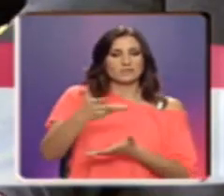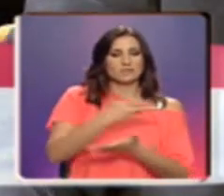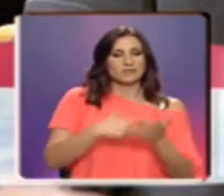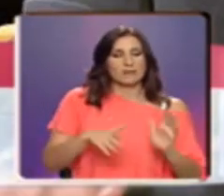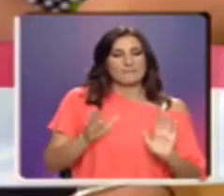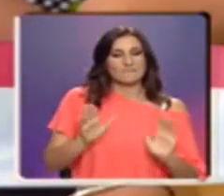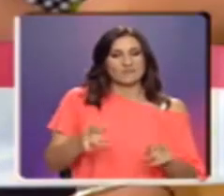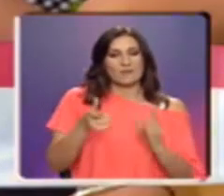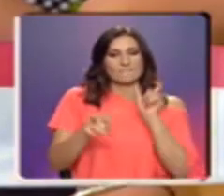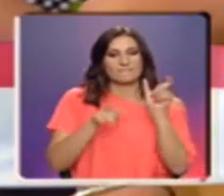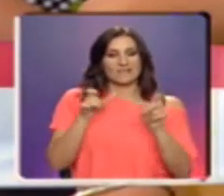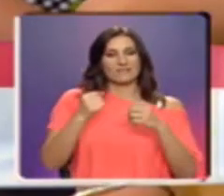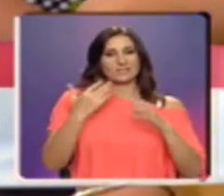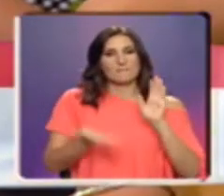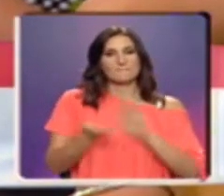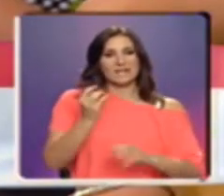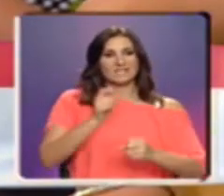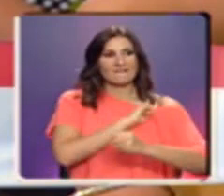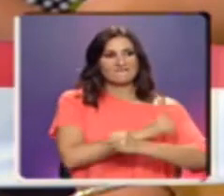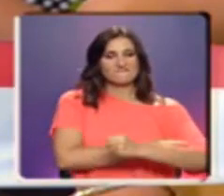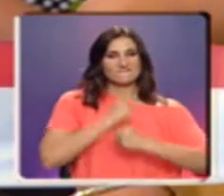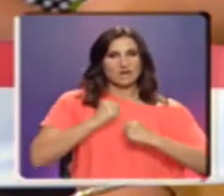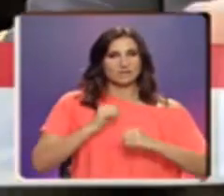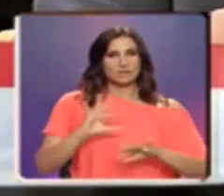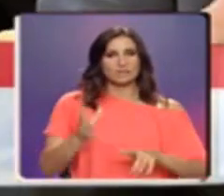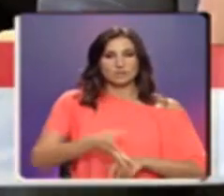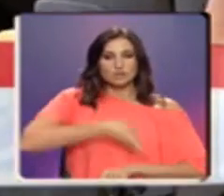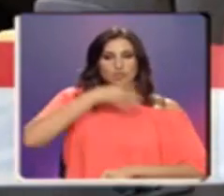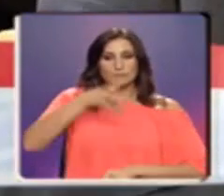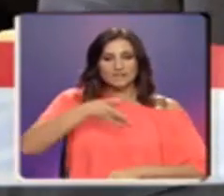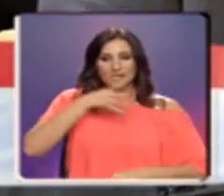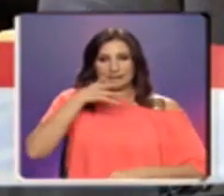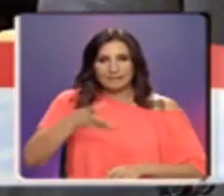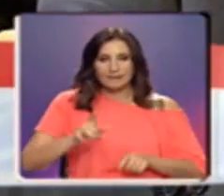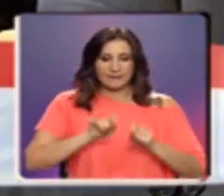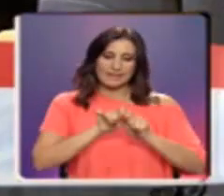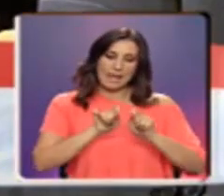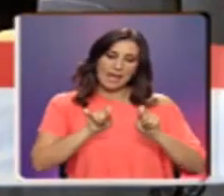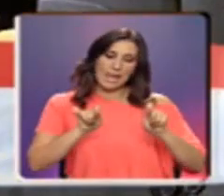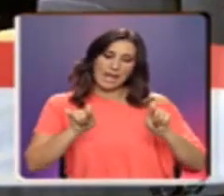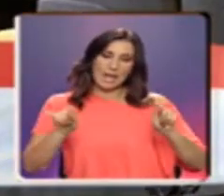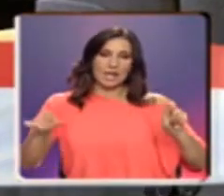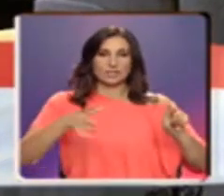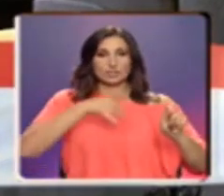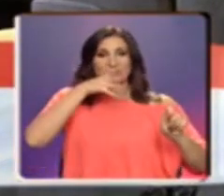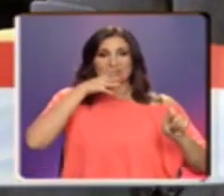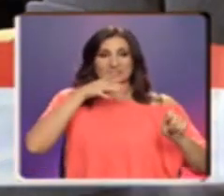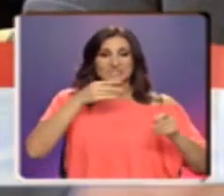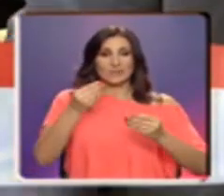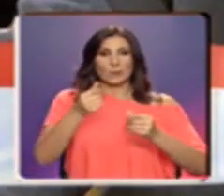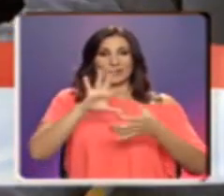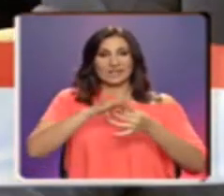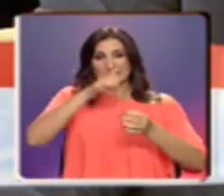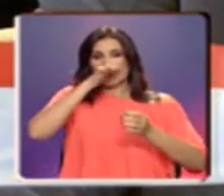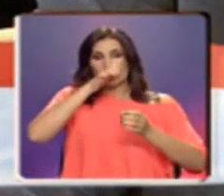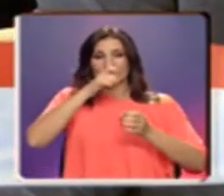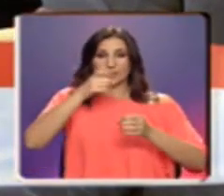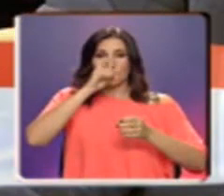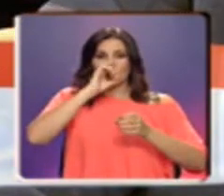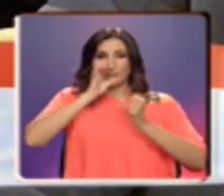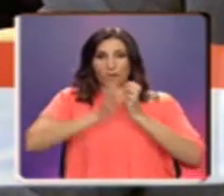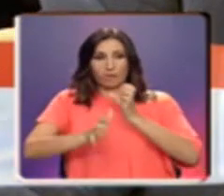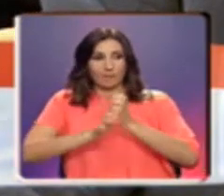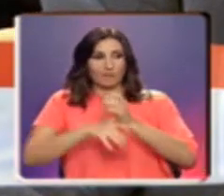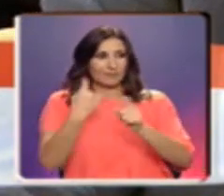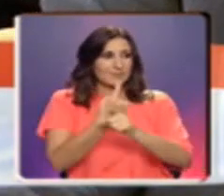tinha que ter palavras mais agressivas que ficassem na memória. A partir do momento é em que eu expliquei, que dei a minha explicação fisiológica,